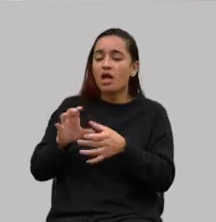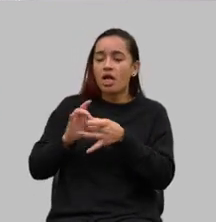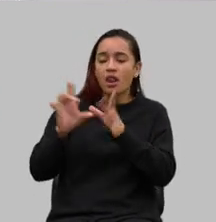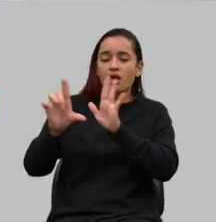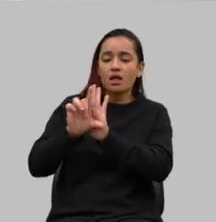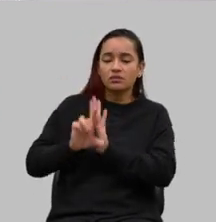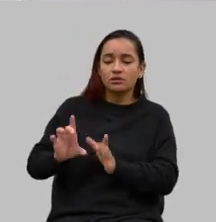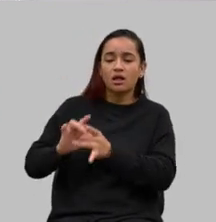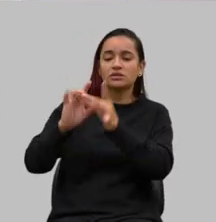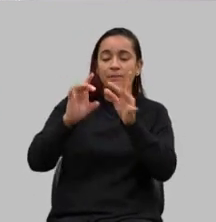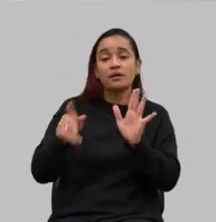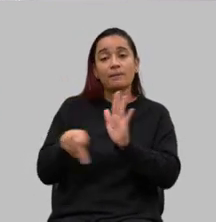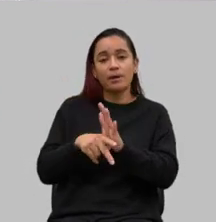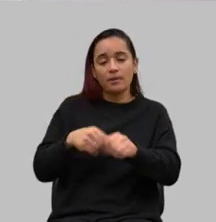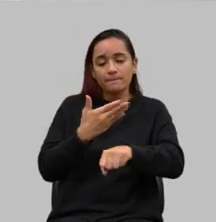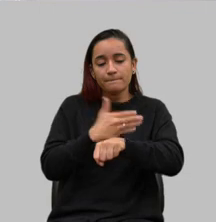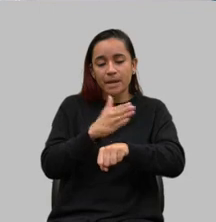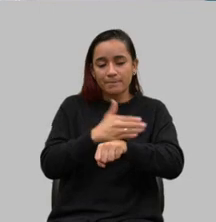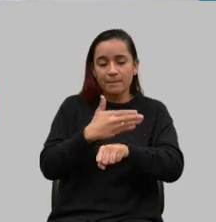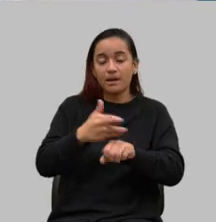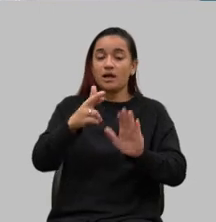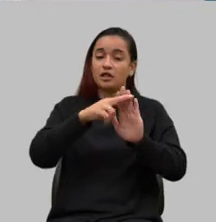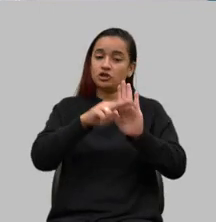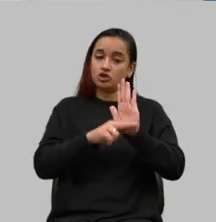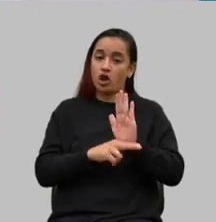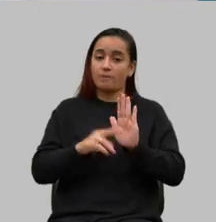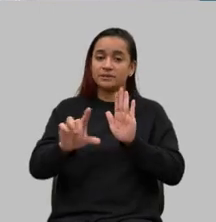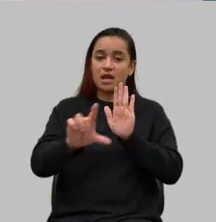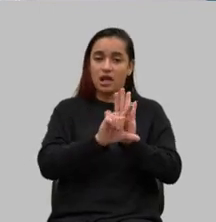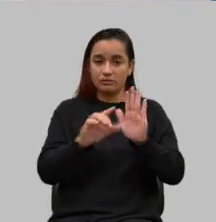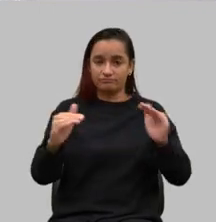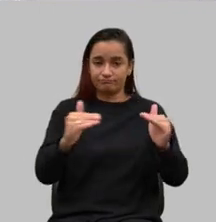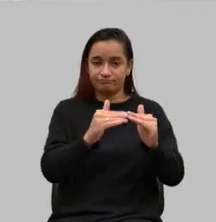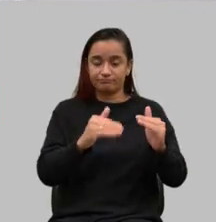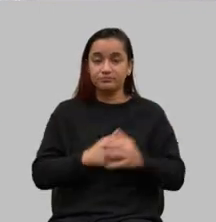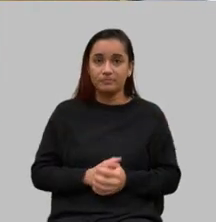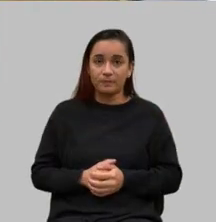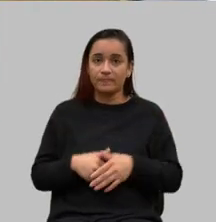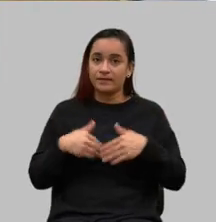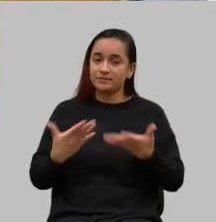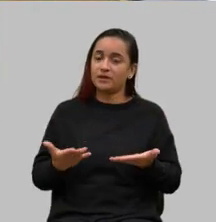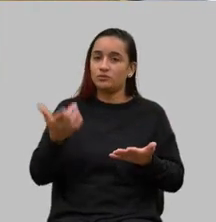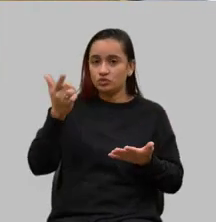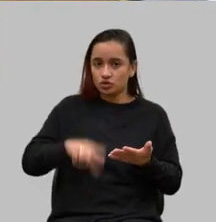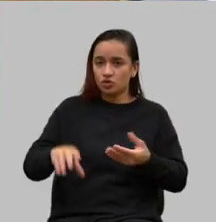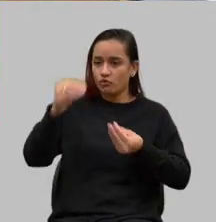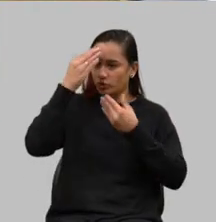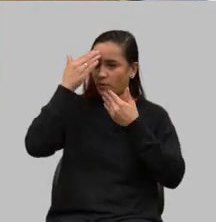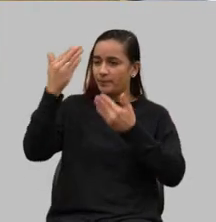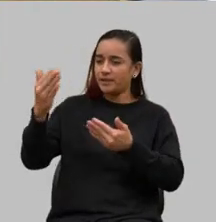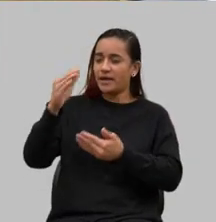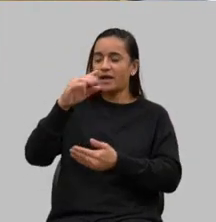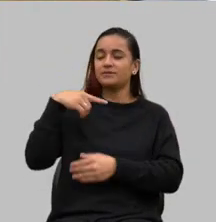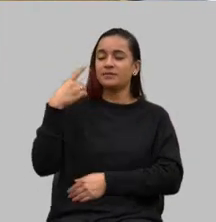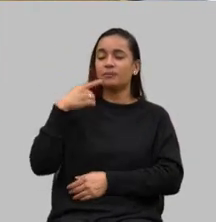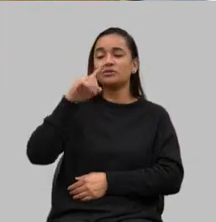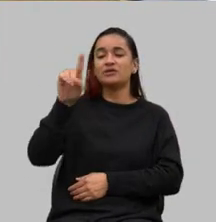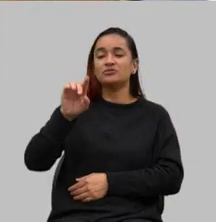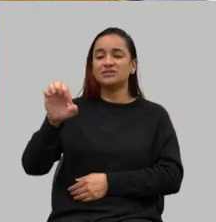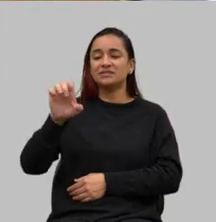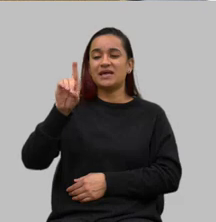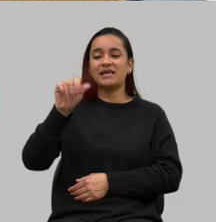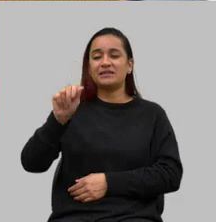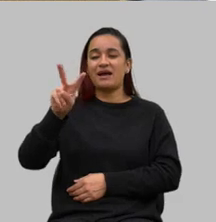cumprimento realmente das normas legais então agradecendo mais uma vez deputada zela viola deputada Beatriz